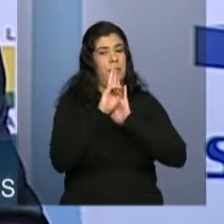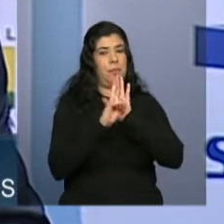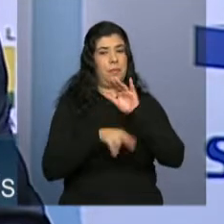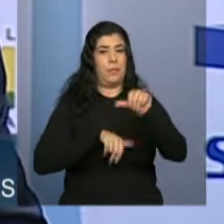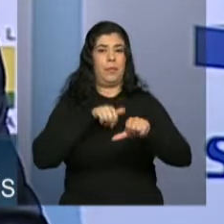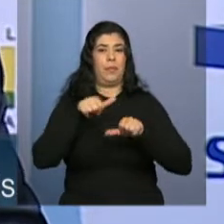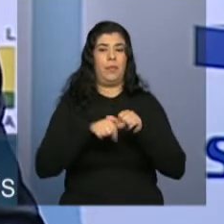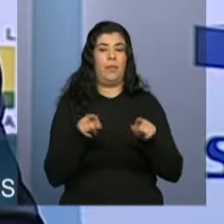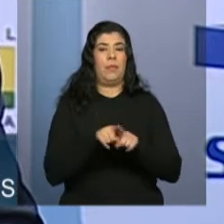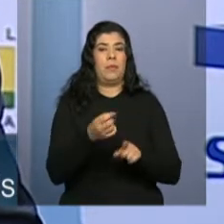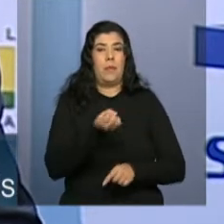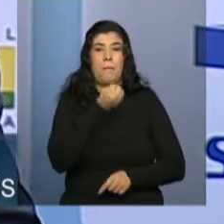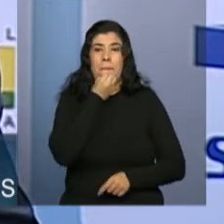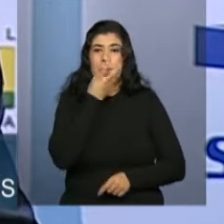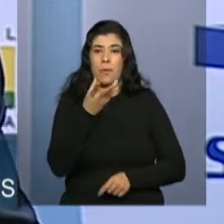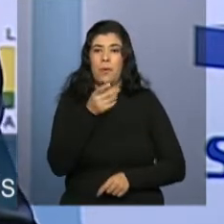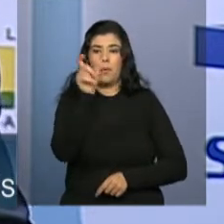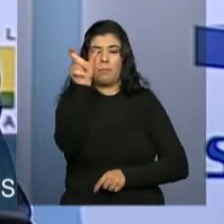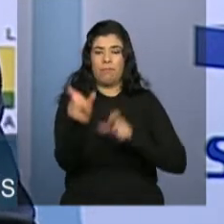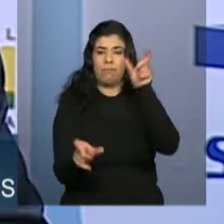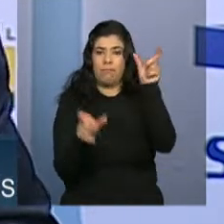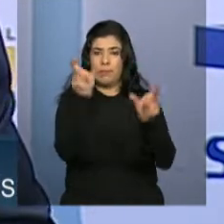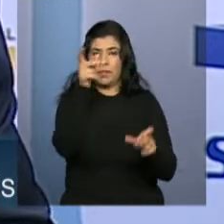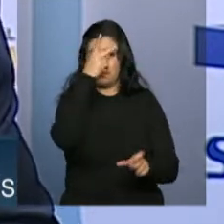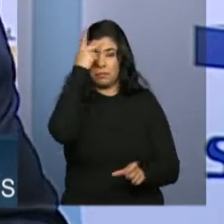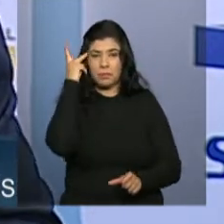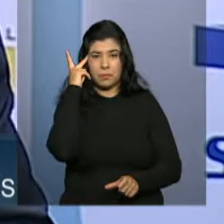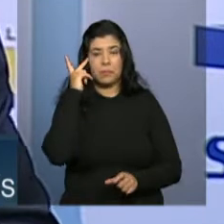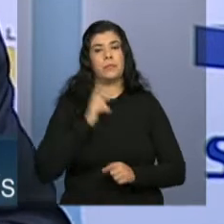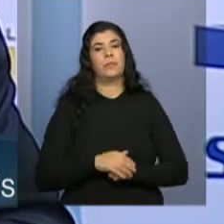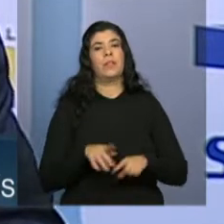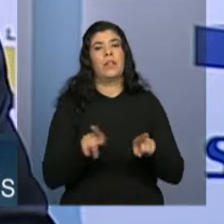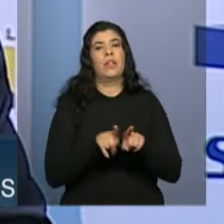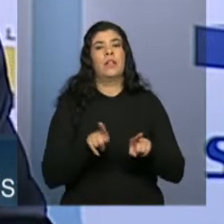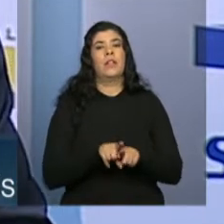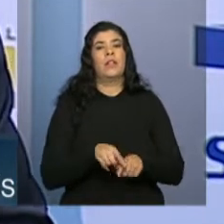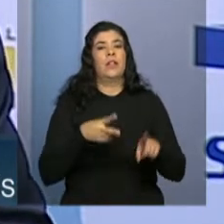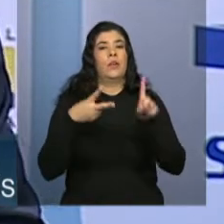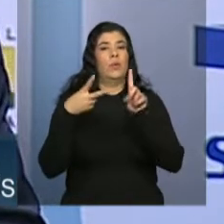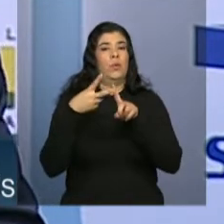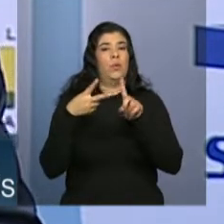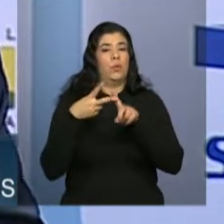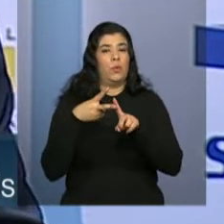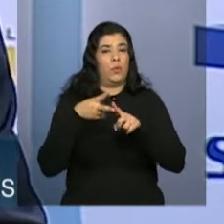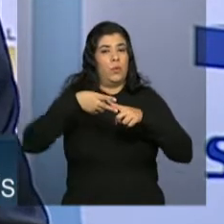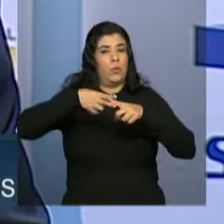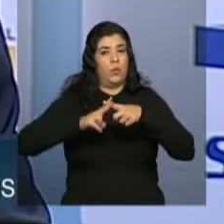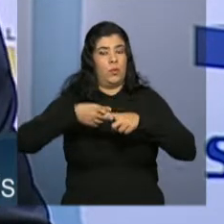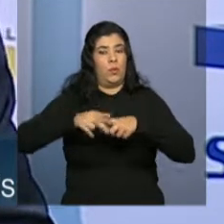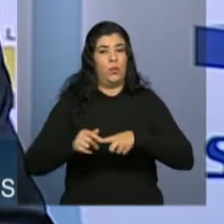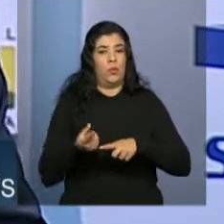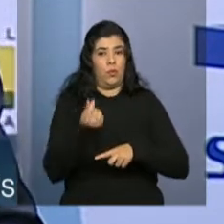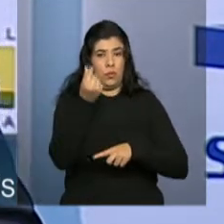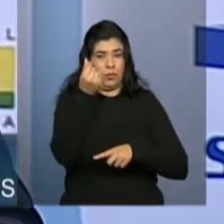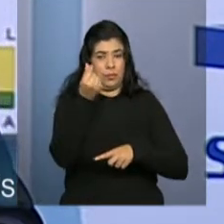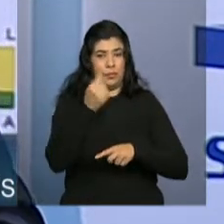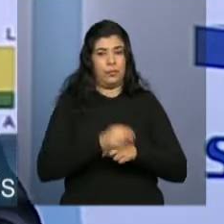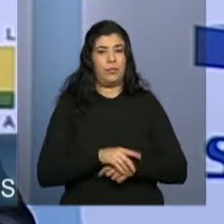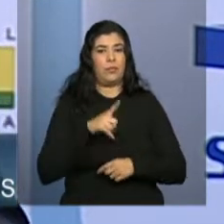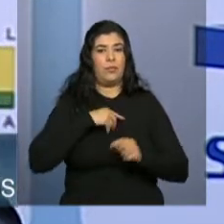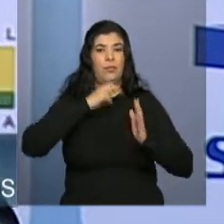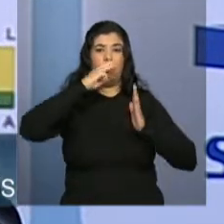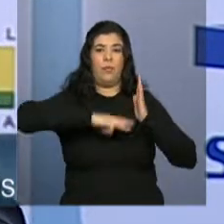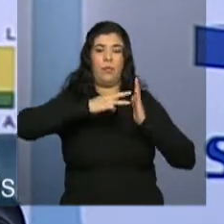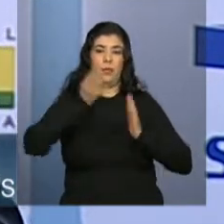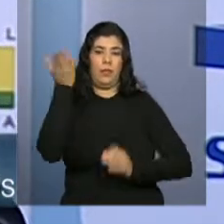início ela beneficia o consumidor liga a minha filha né no nível de ajuste dois que ele moderadamente pela